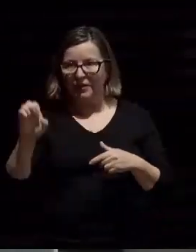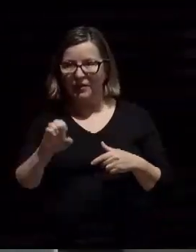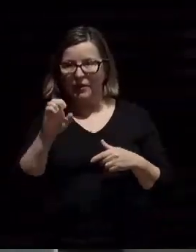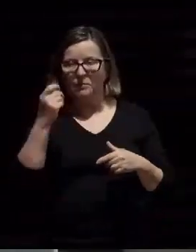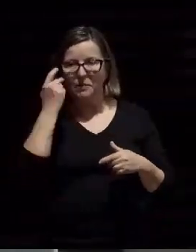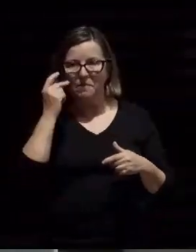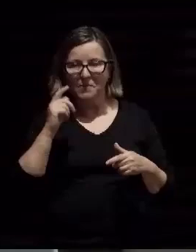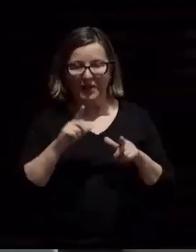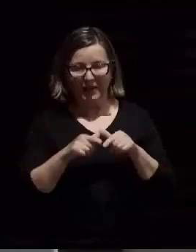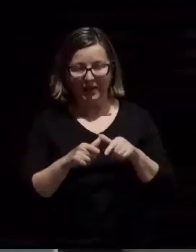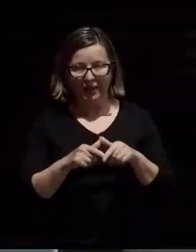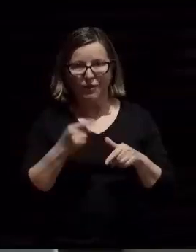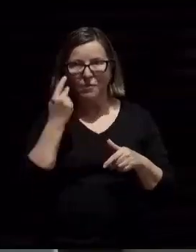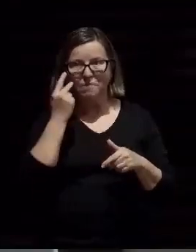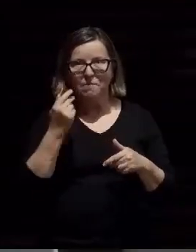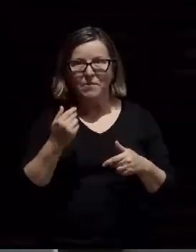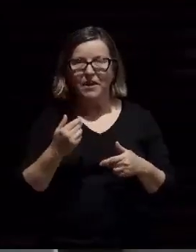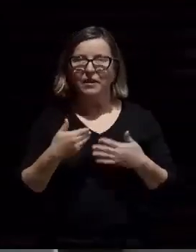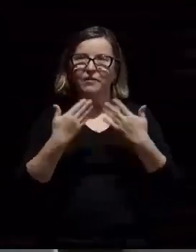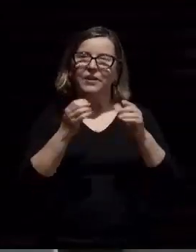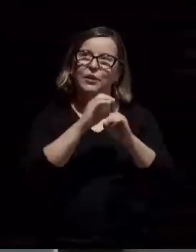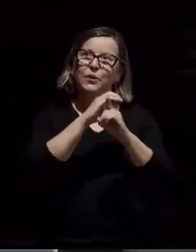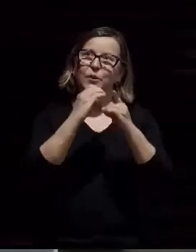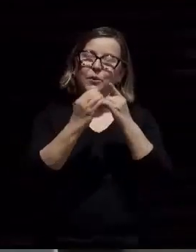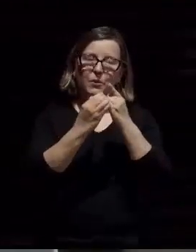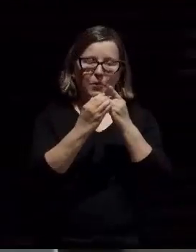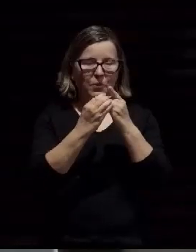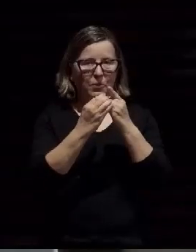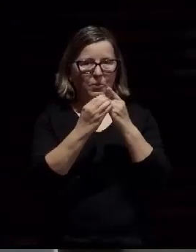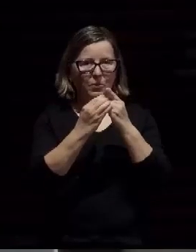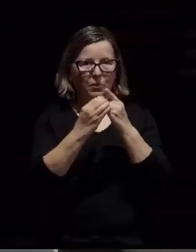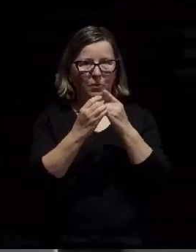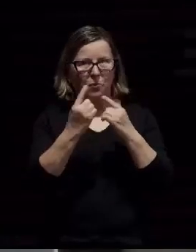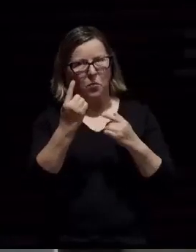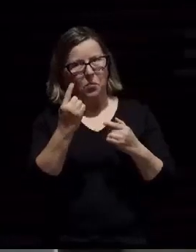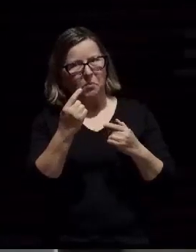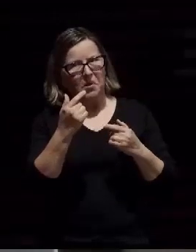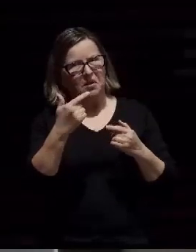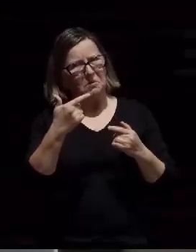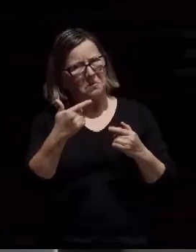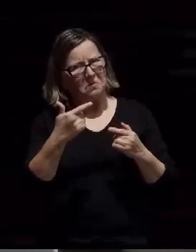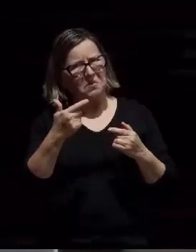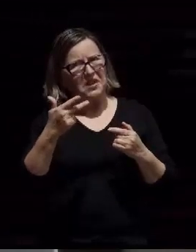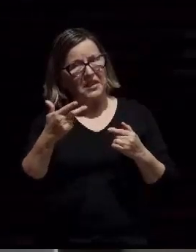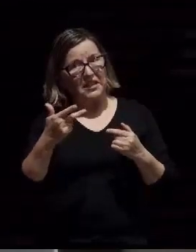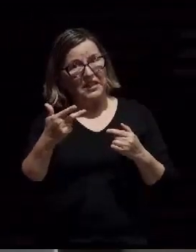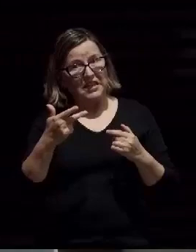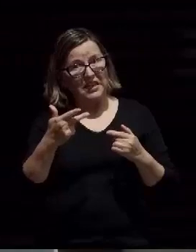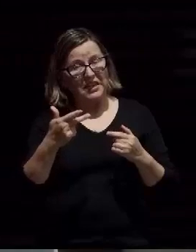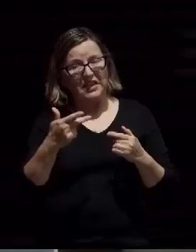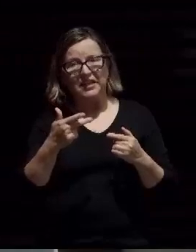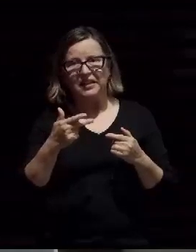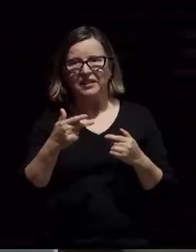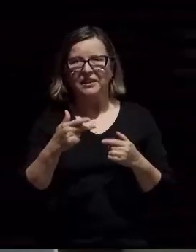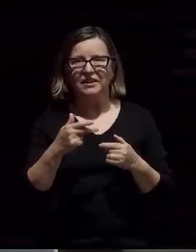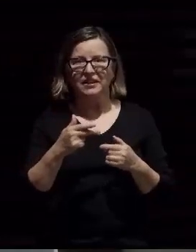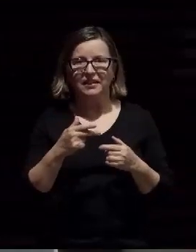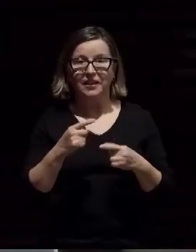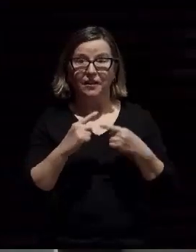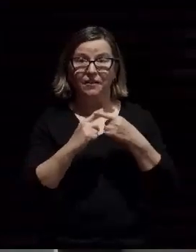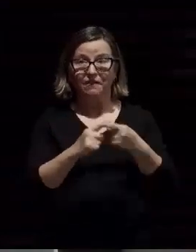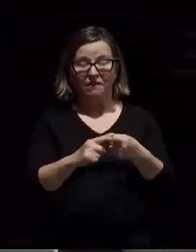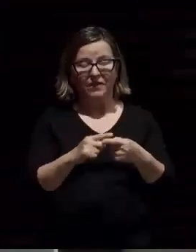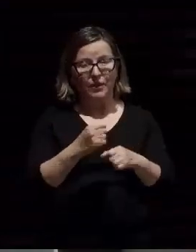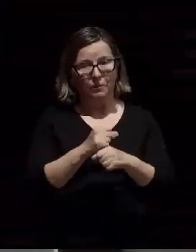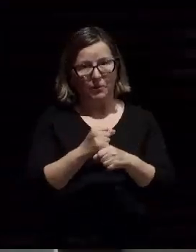para poder prestar culto 1 ou 2 vezes ou 3 vezes por ano, e eles vendiam e negociavam o perdão do pecado